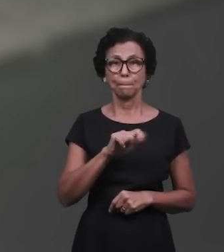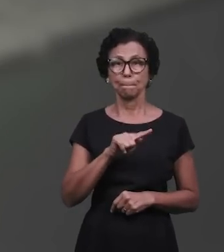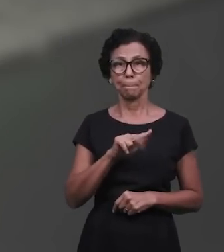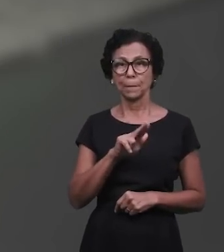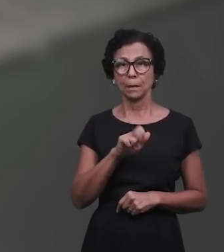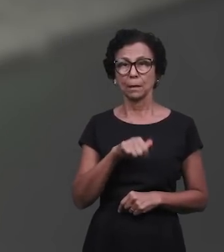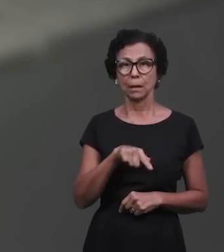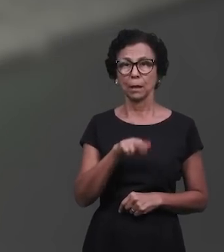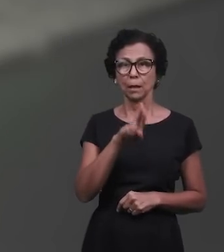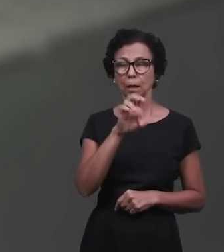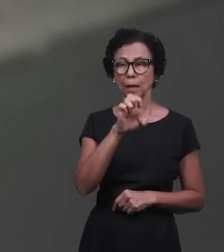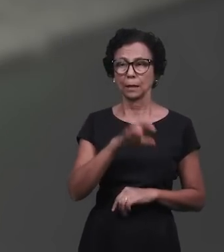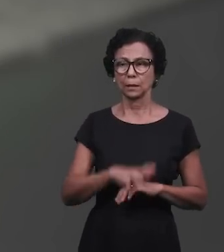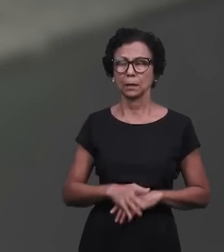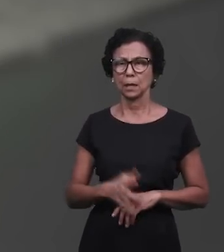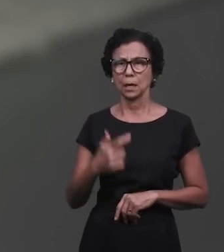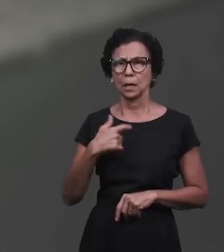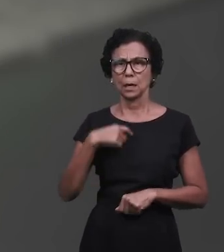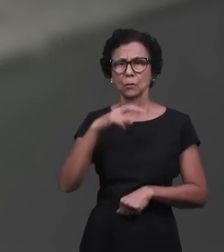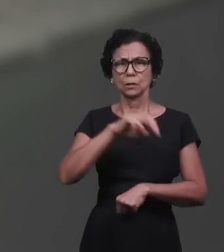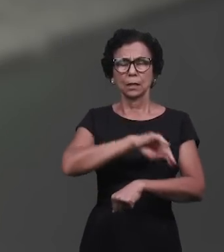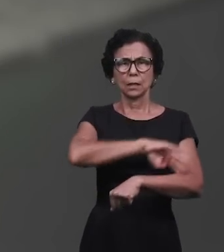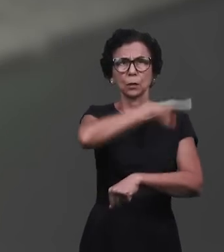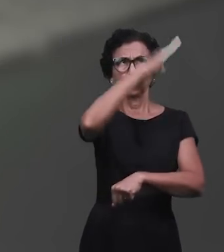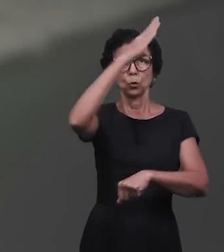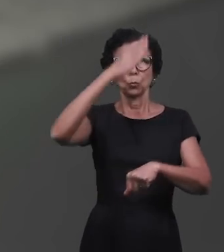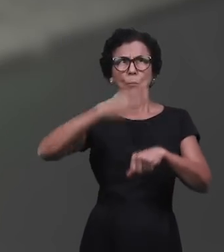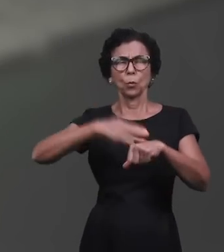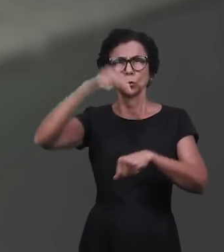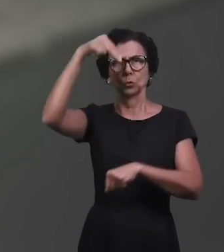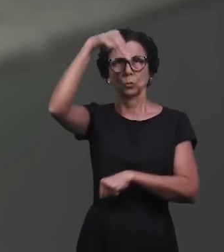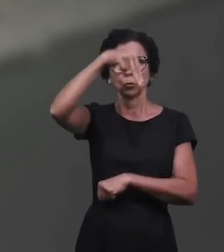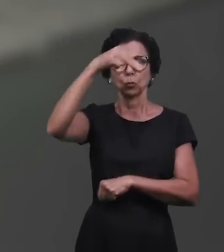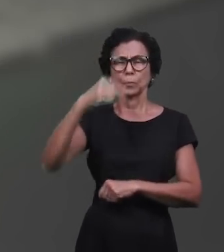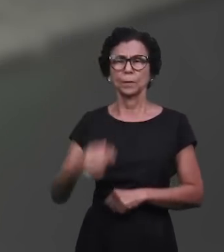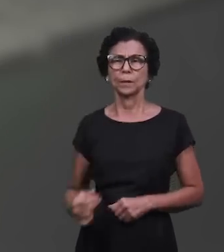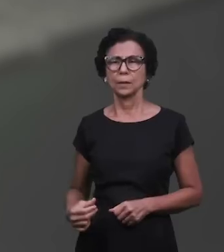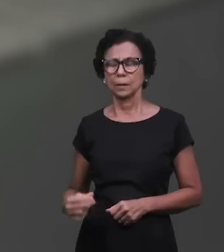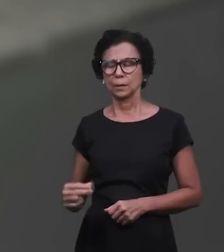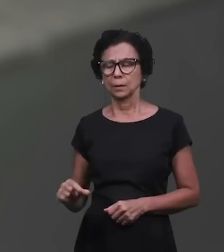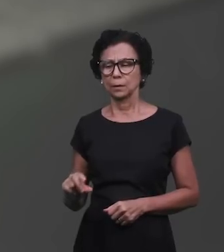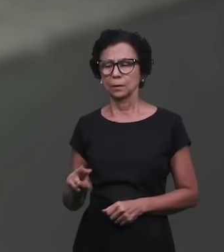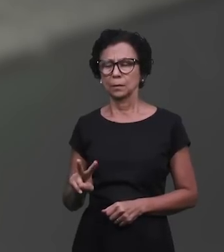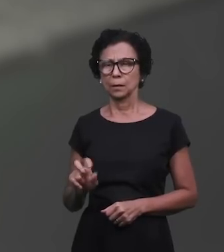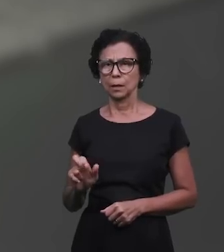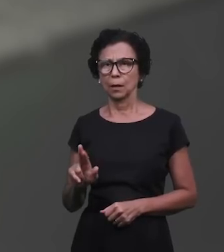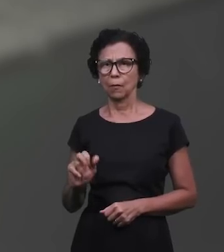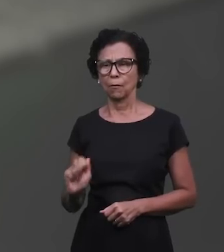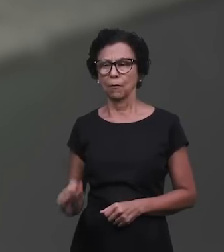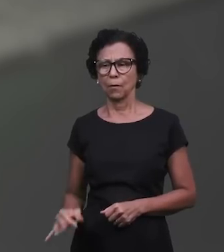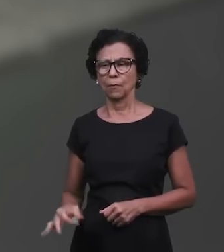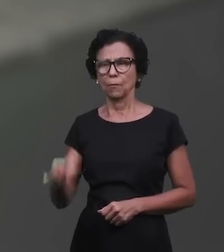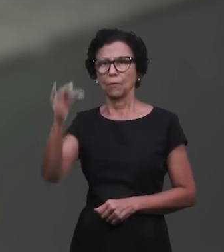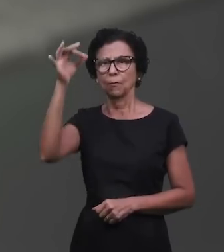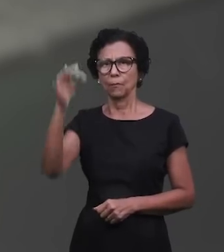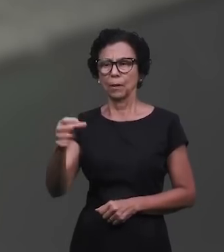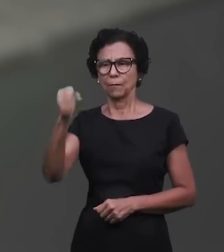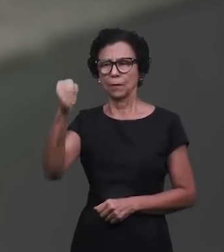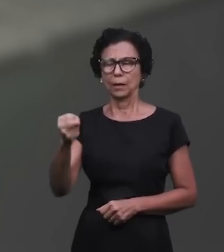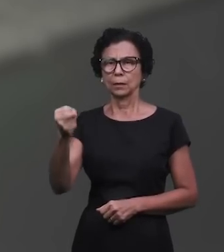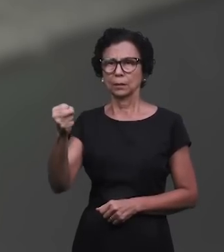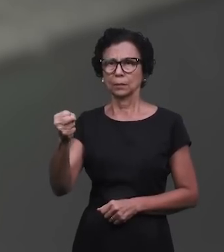do outeiro, e a vara de Deus estará na minha mão. Eu queria ler aqui agora o versículo